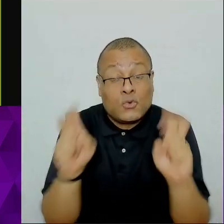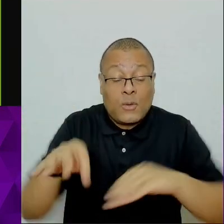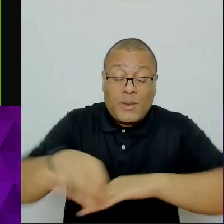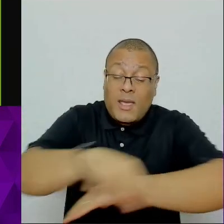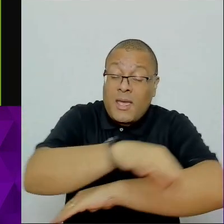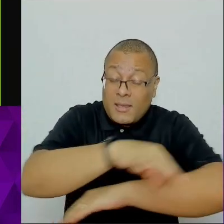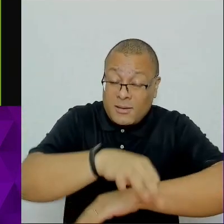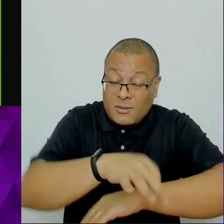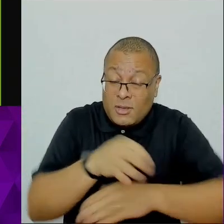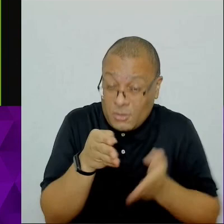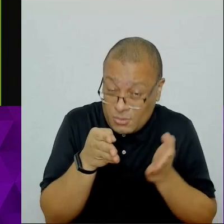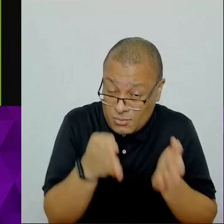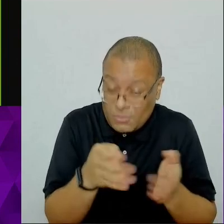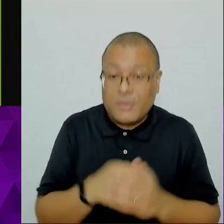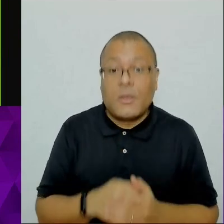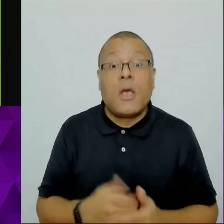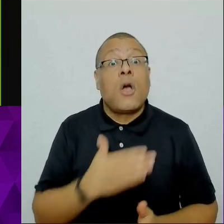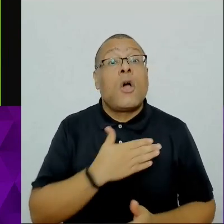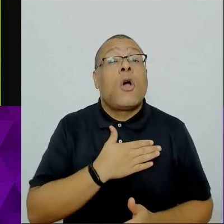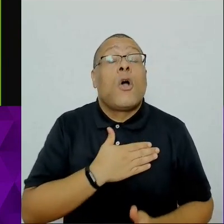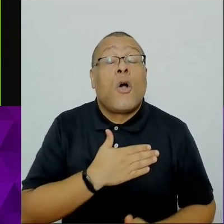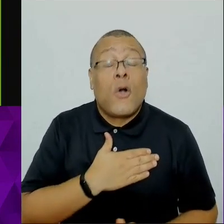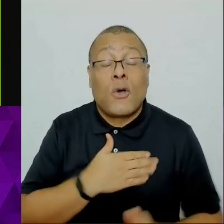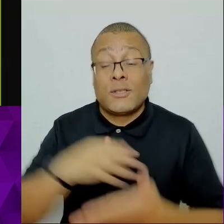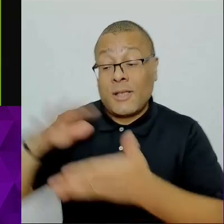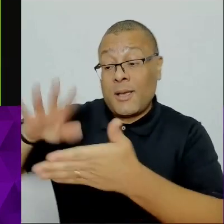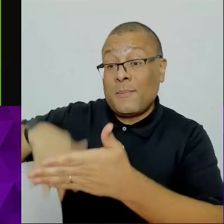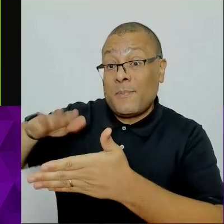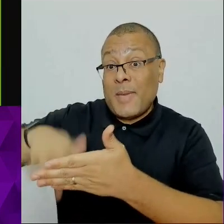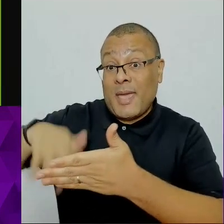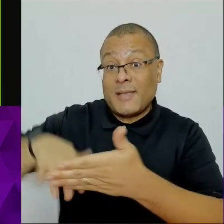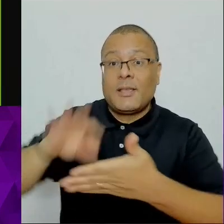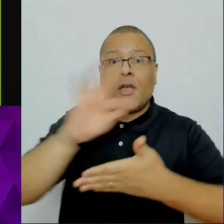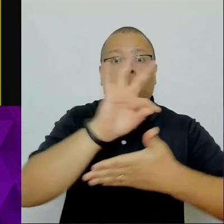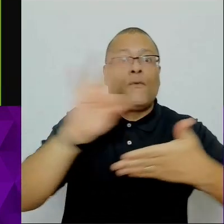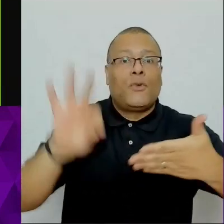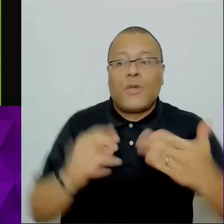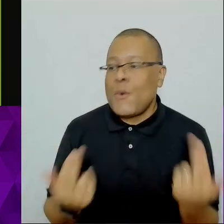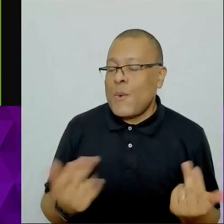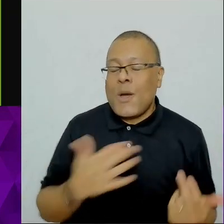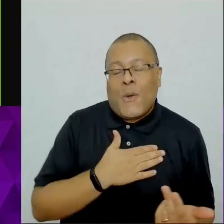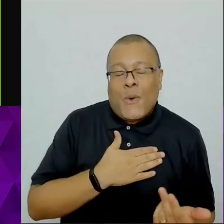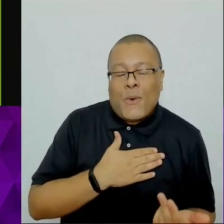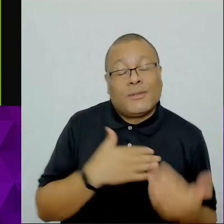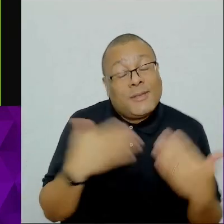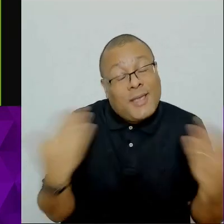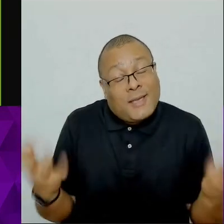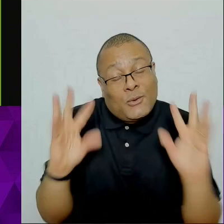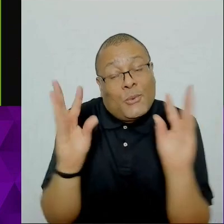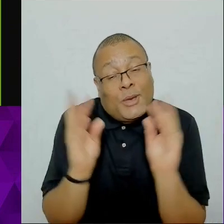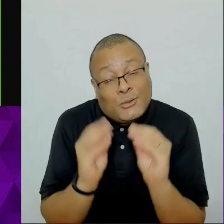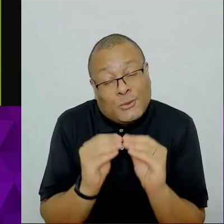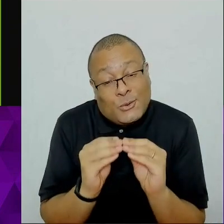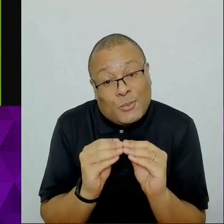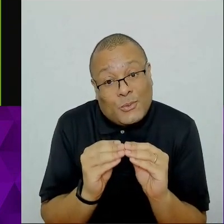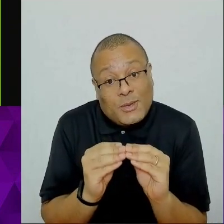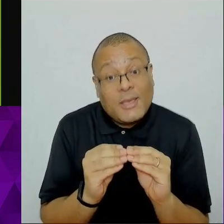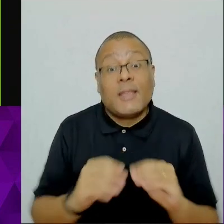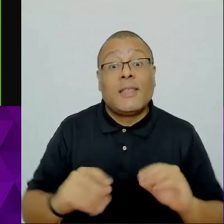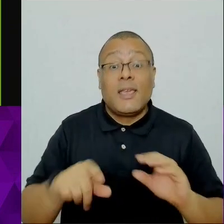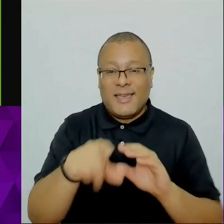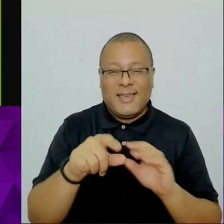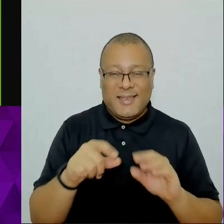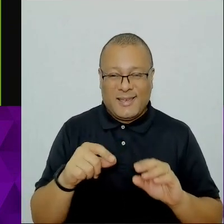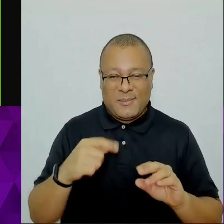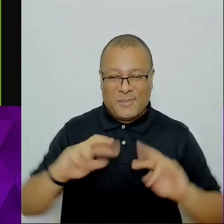hexagonal. Gosto tanto do back-end quanto do front-end. E é isso aí, galera. E tem meu link aí também.